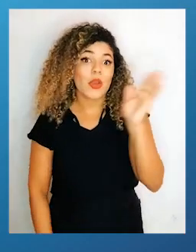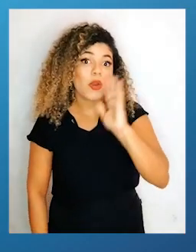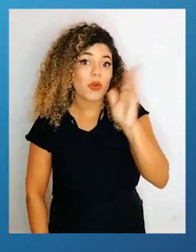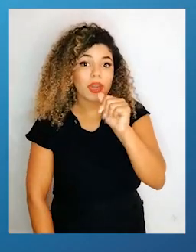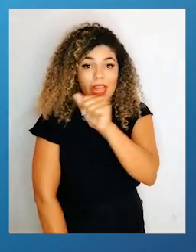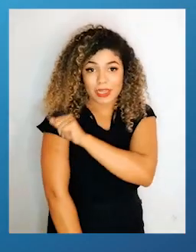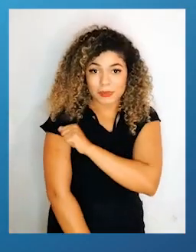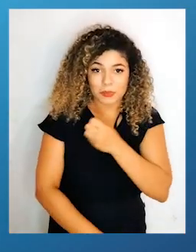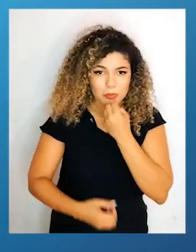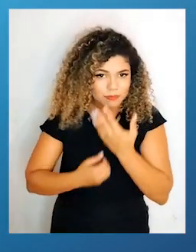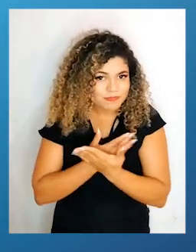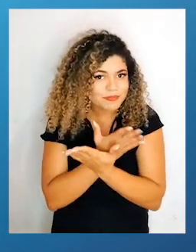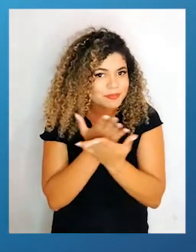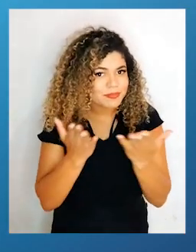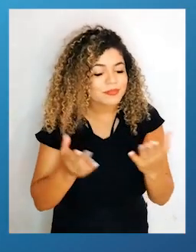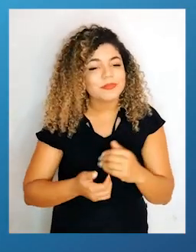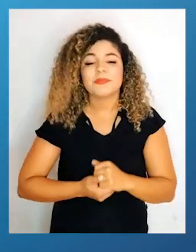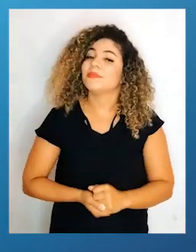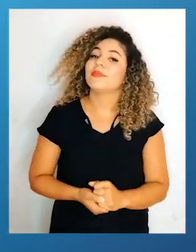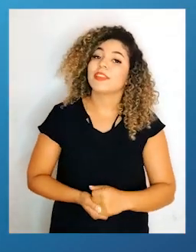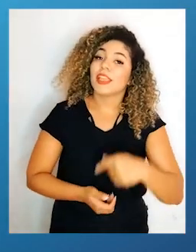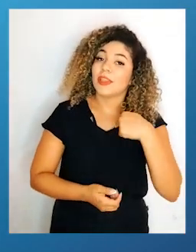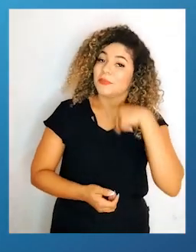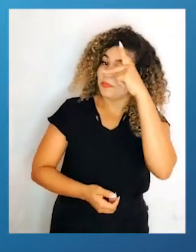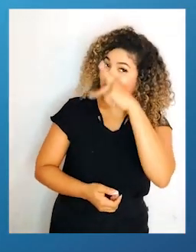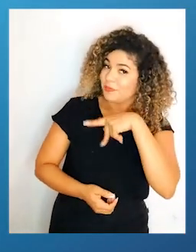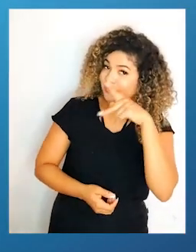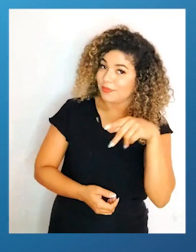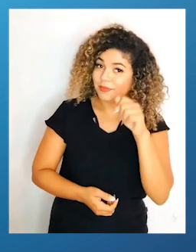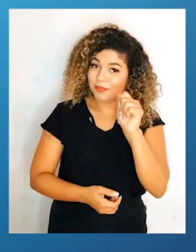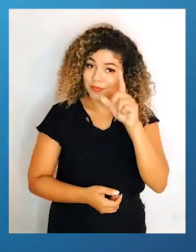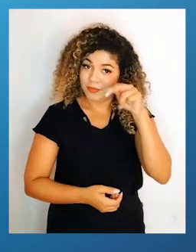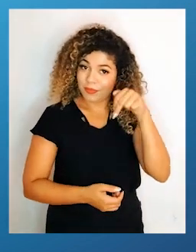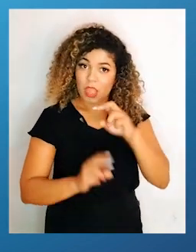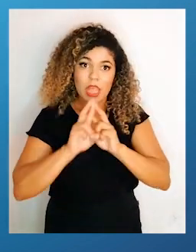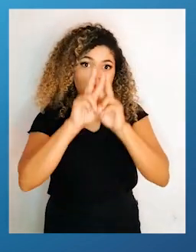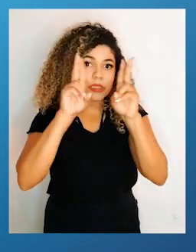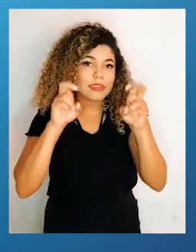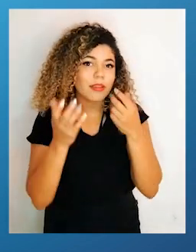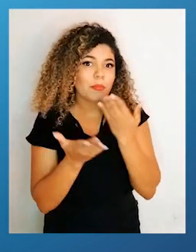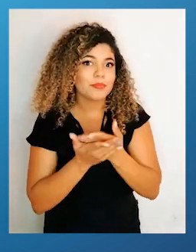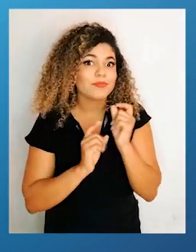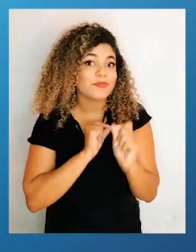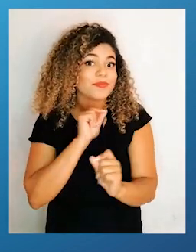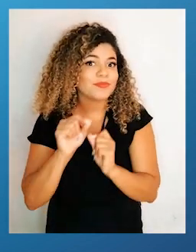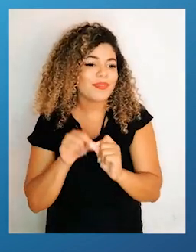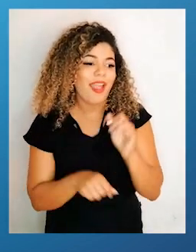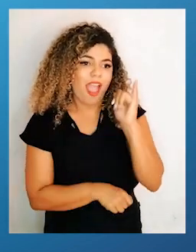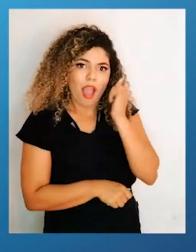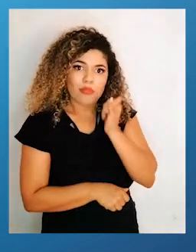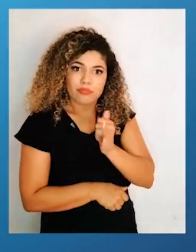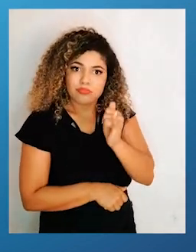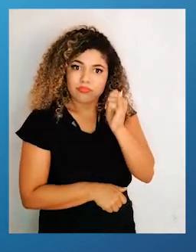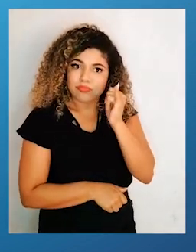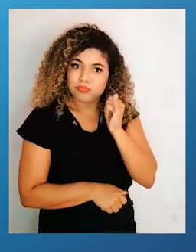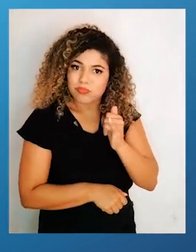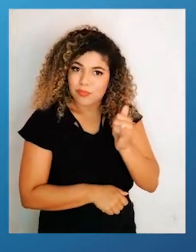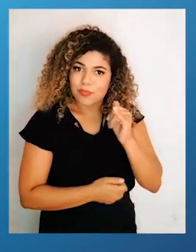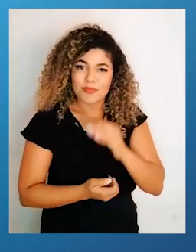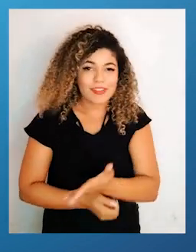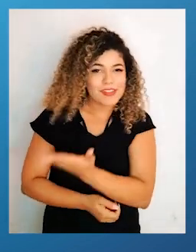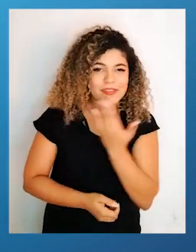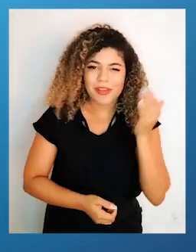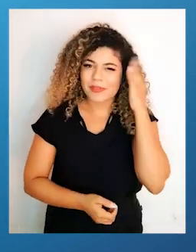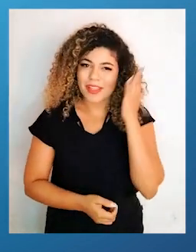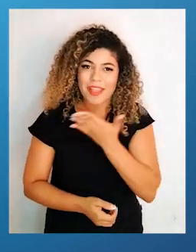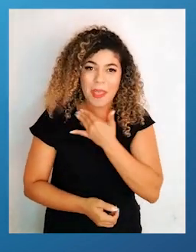Olá, alunos! Tudo bem com vocês? Eu sou a professora Aline e o tema da nossa aula de hoje é eletrização. Vamos entender